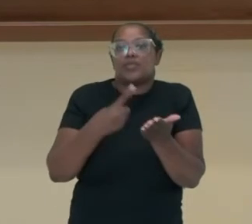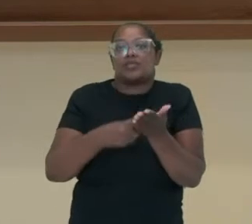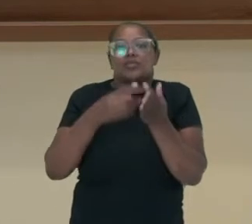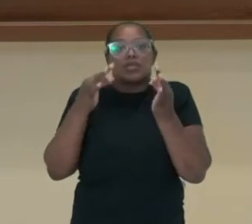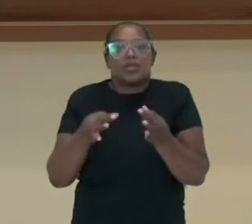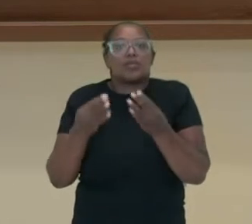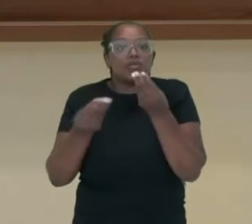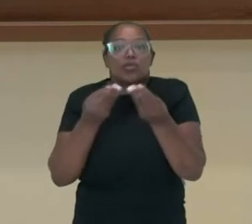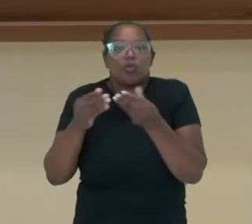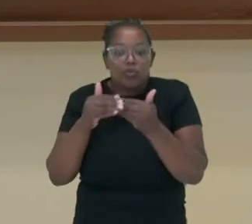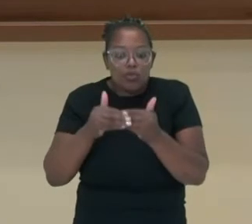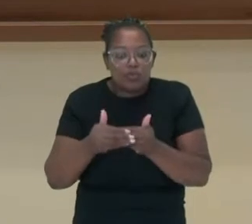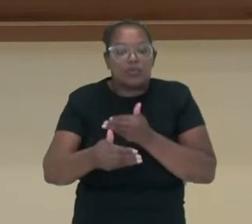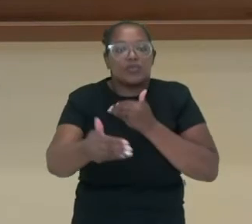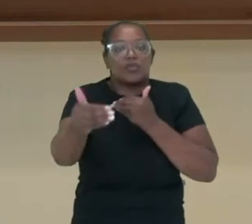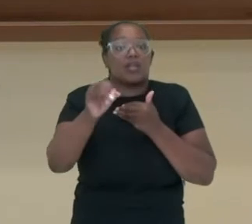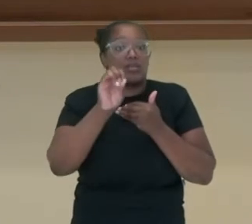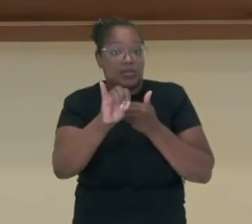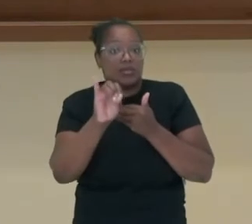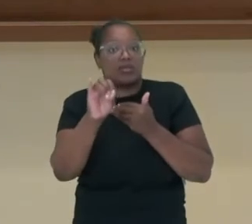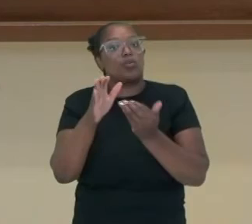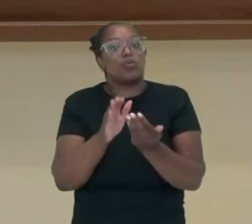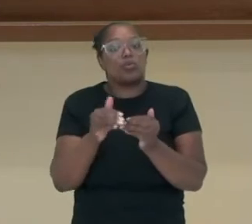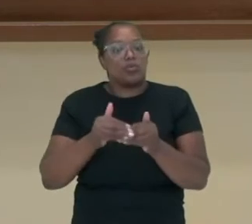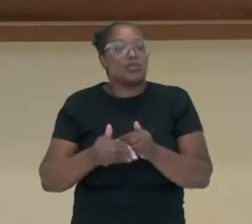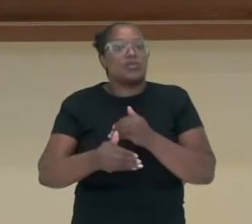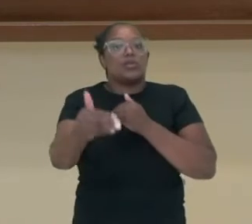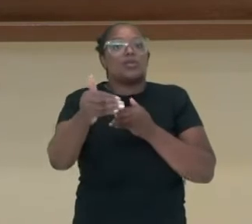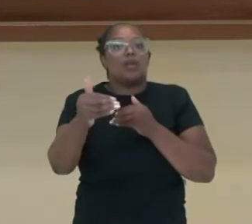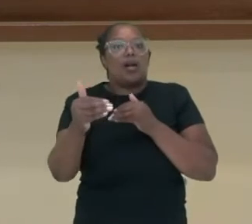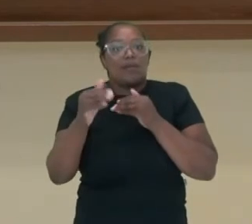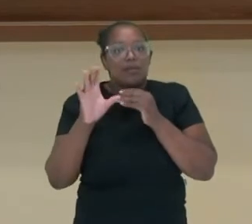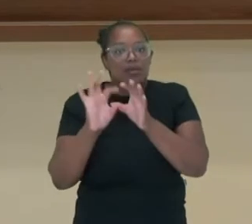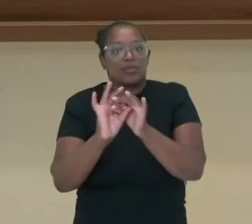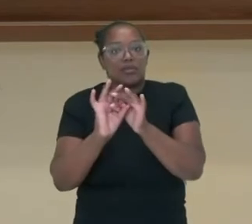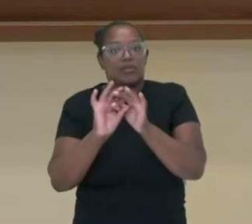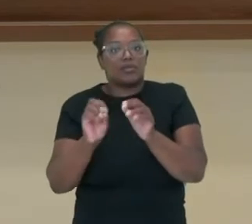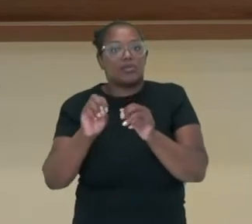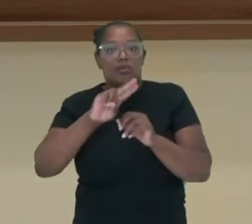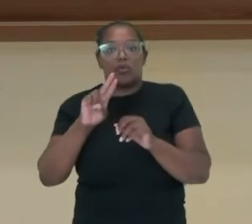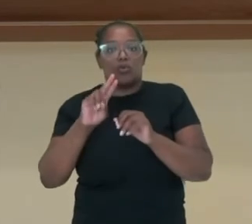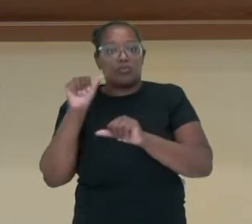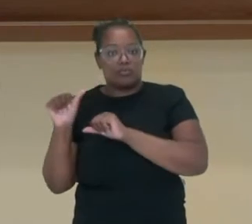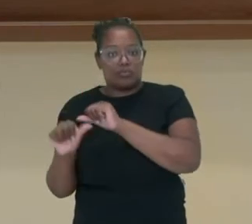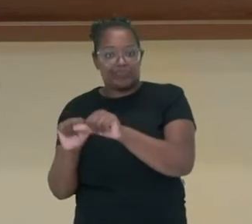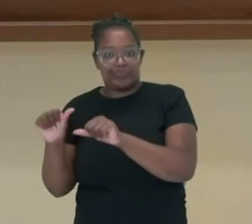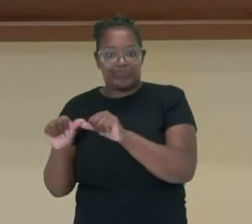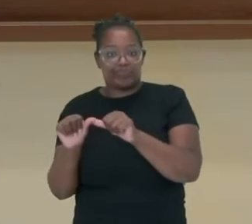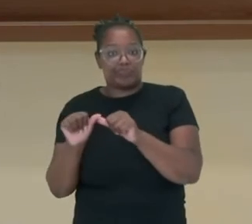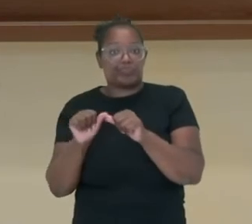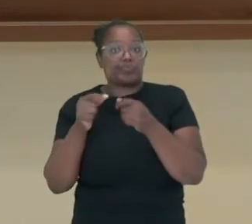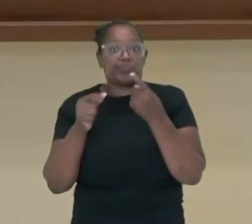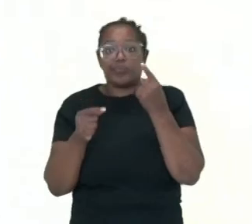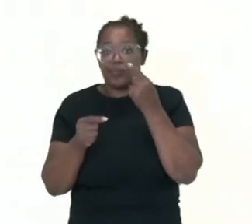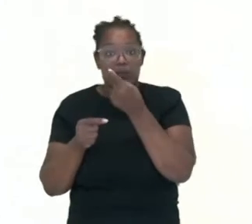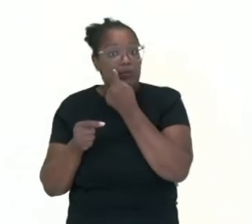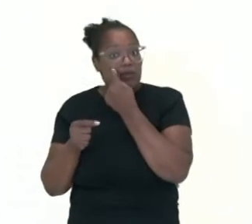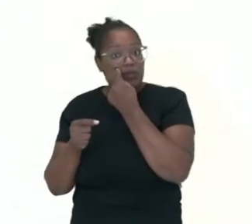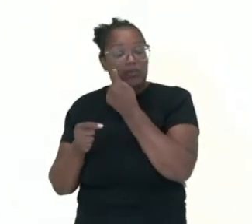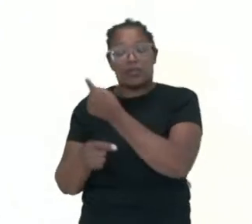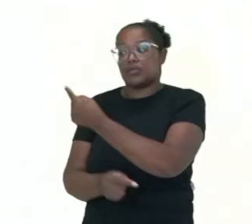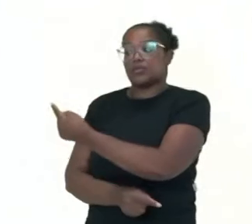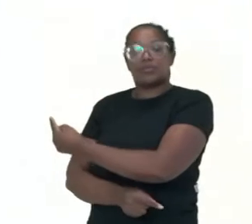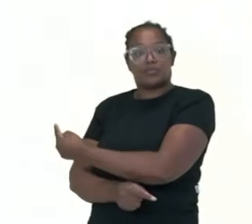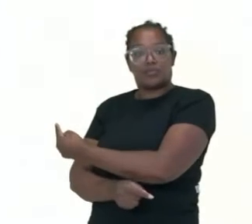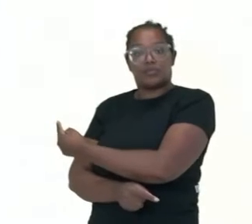seguido. Se permanecia no modelo capitalista ou se começava um novo modelo. Essa hegemonia começou a ser